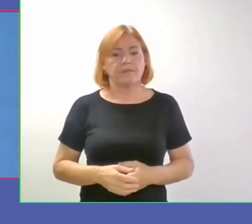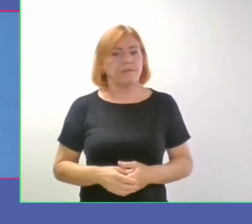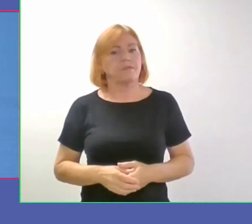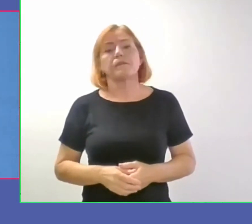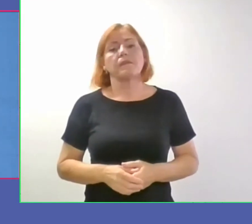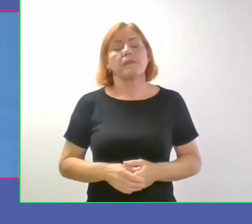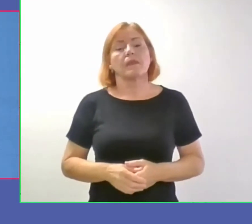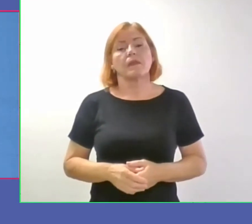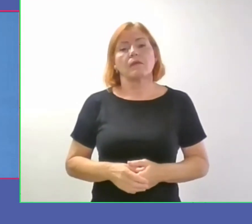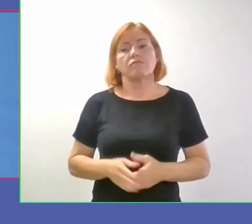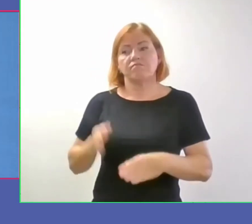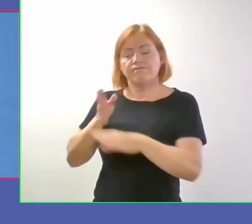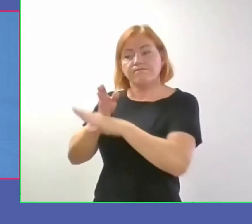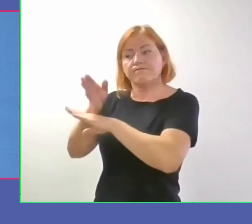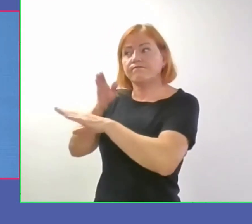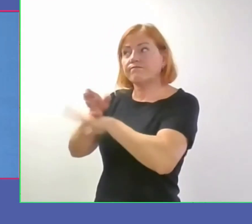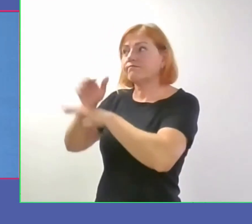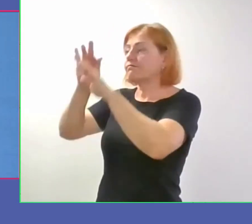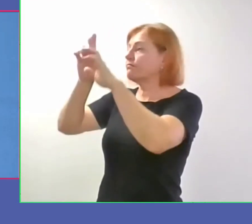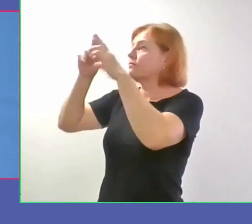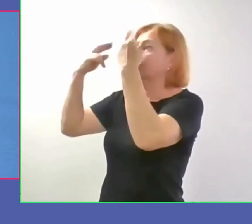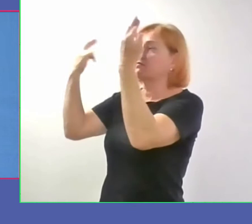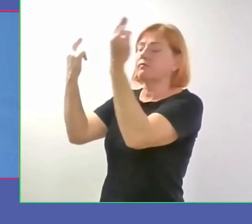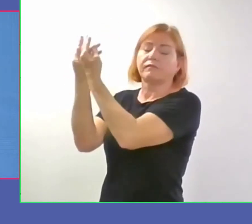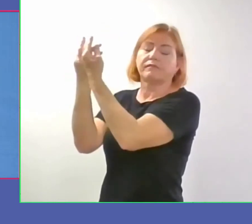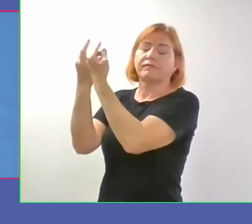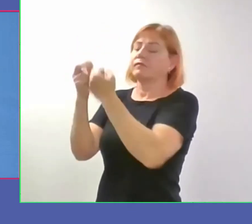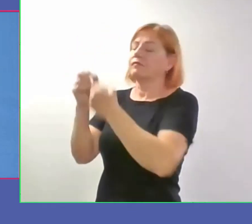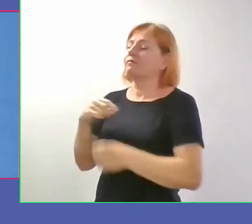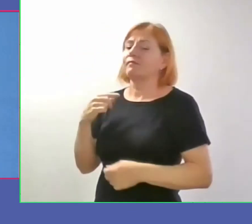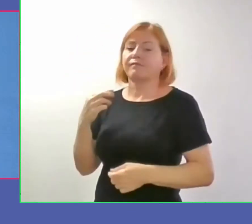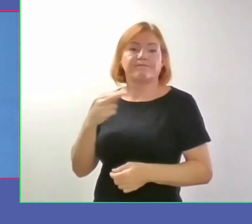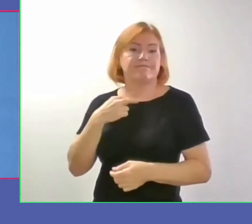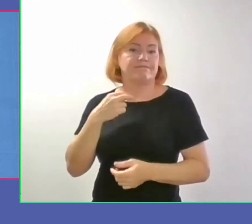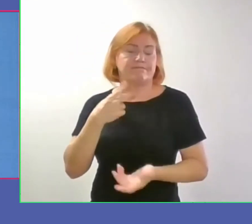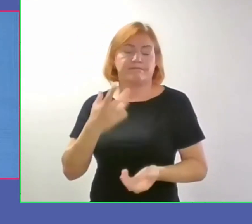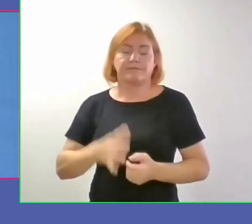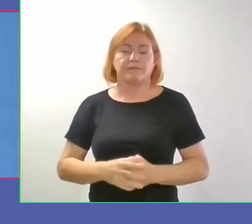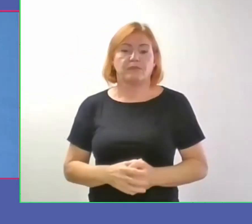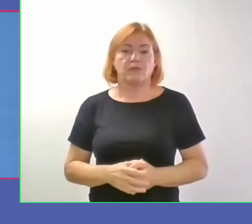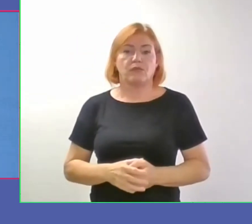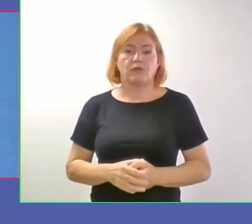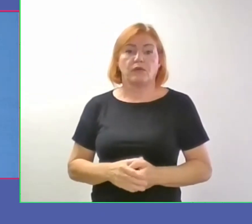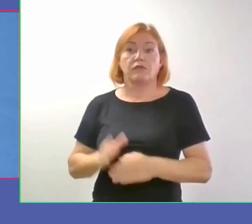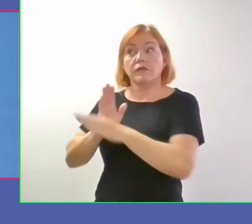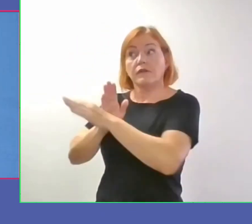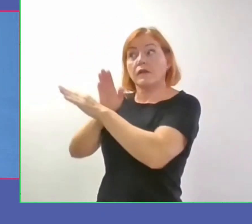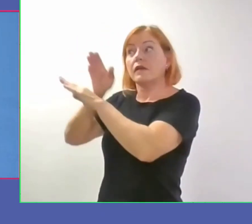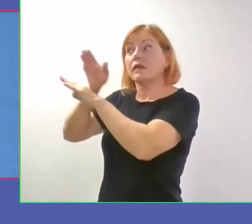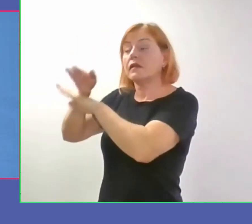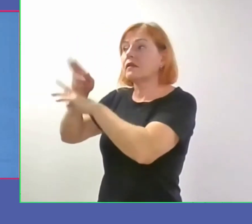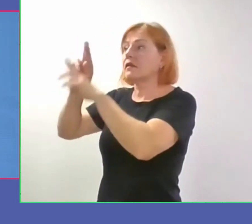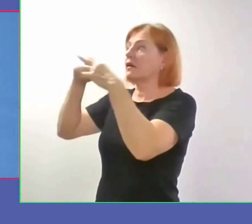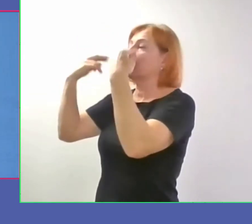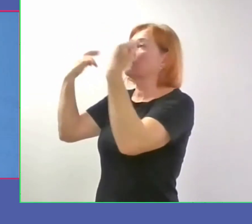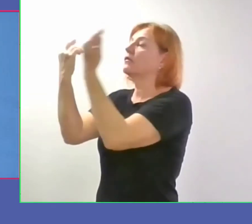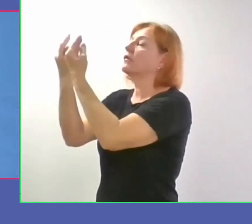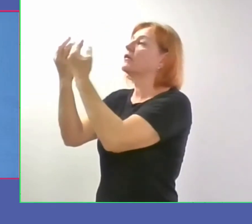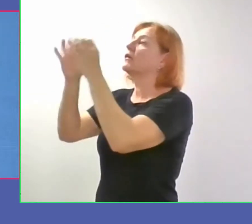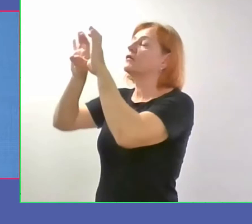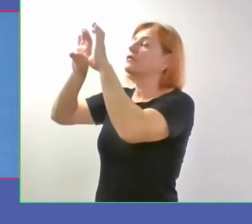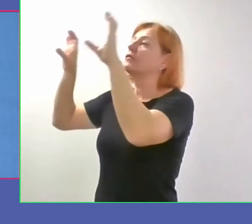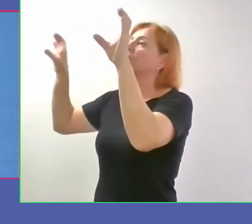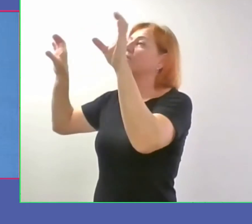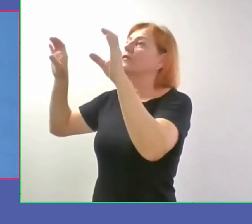Portanto, queridos irmãos, esse é o caminho para entrar. Vamos entrar, né, pelo Espírito, com o Espírito, como diz